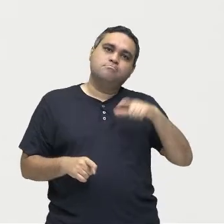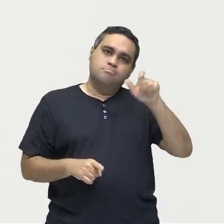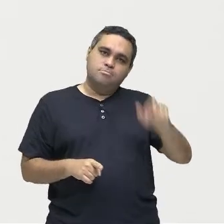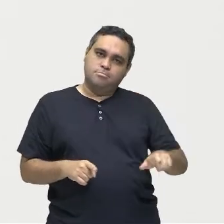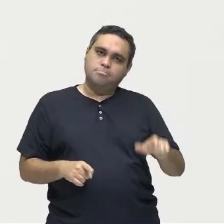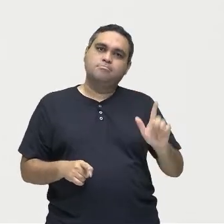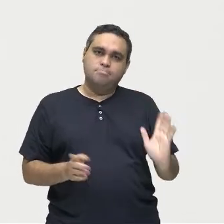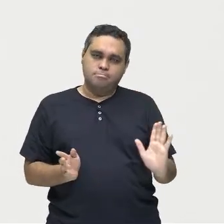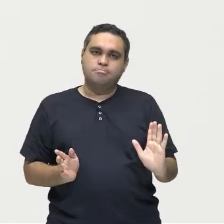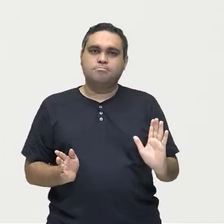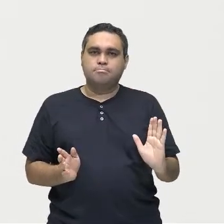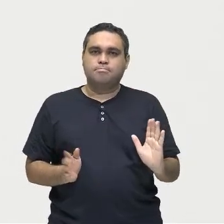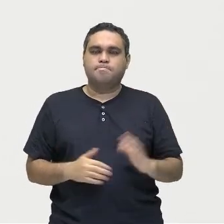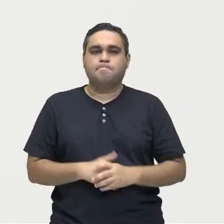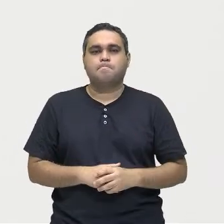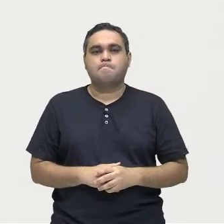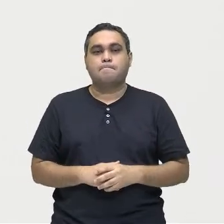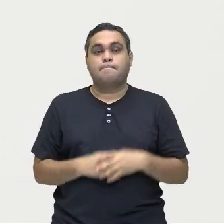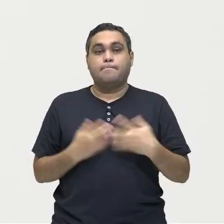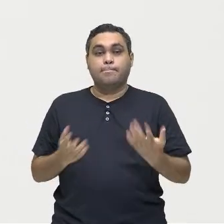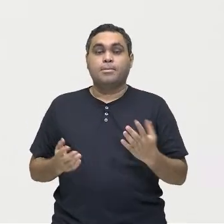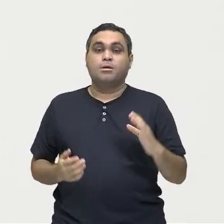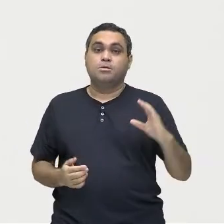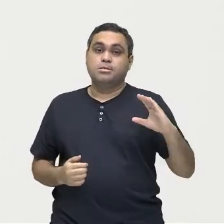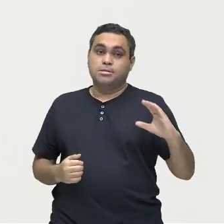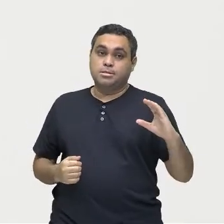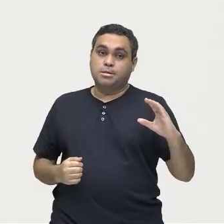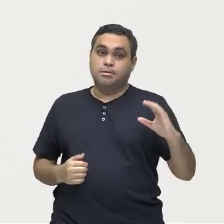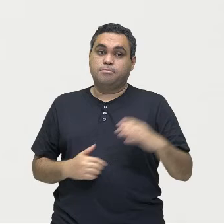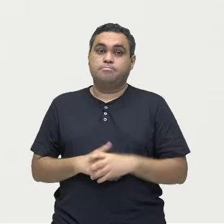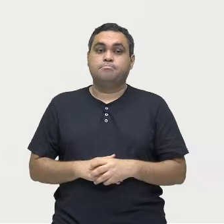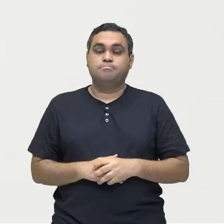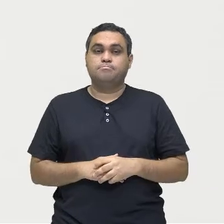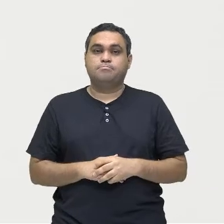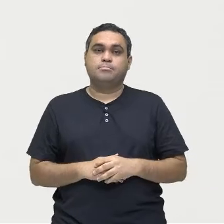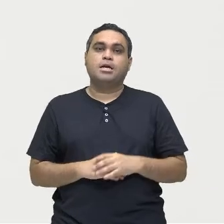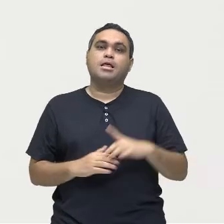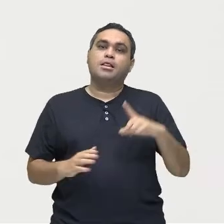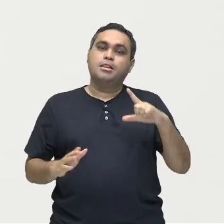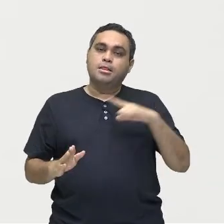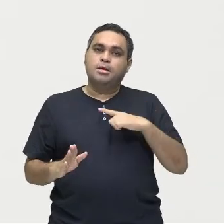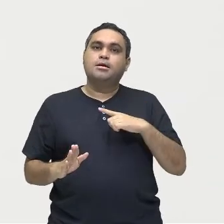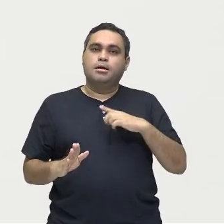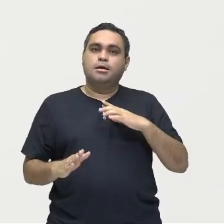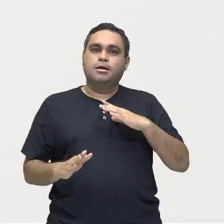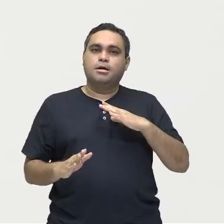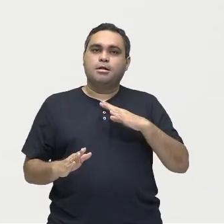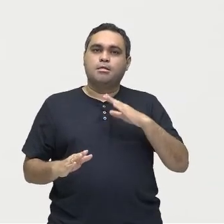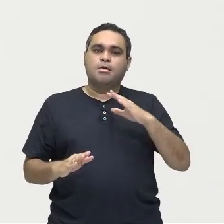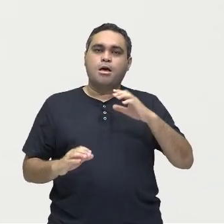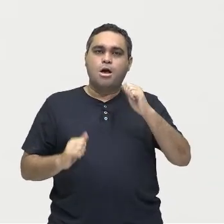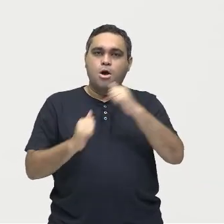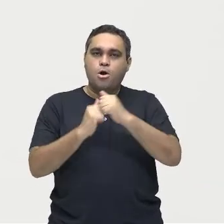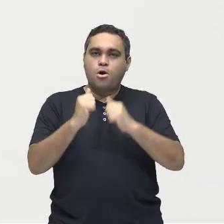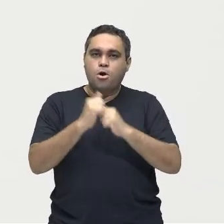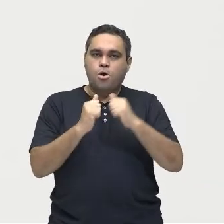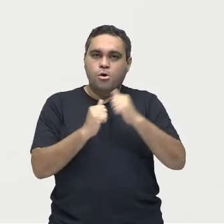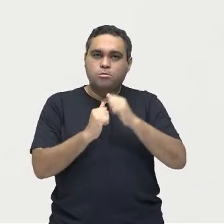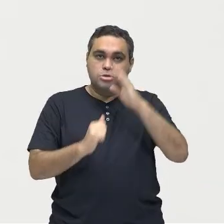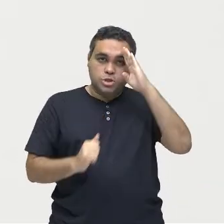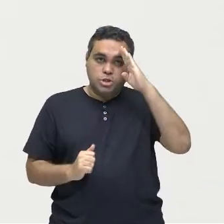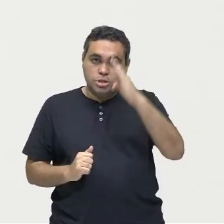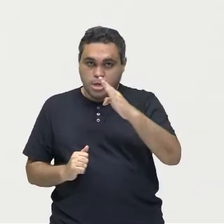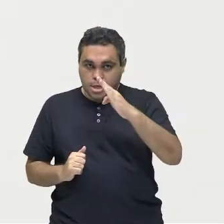sujeito. Na letra C, que está na ordem, né, direta, porque eu já tenho o sujeito aqui, na terminação do verbo,